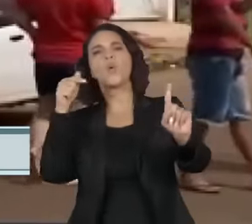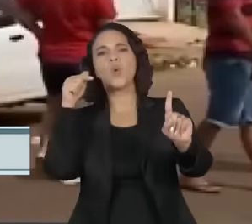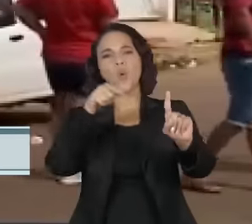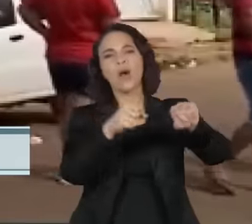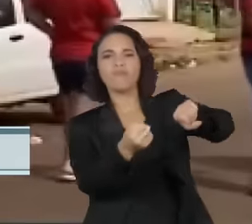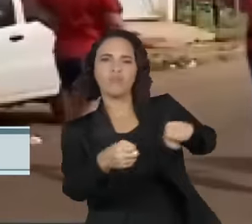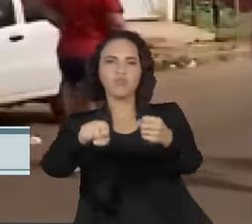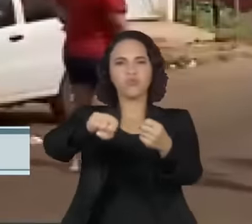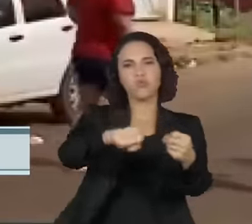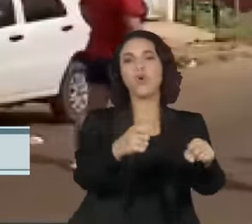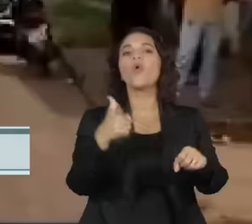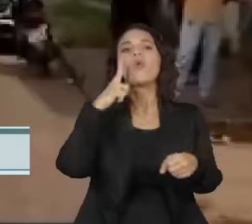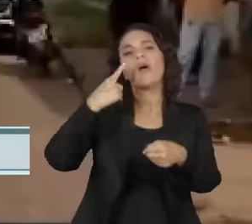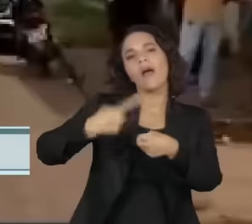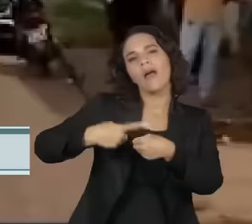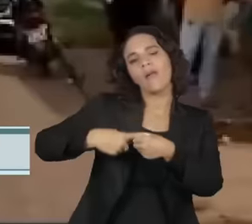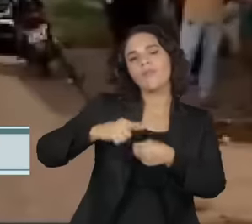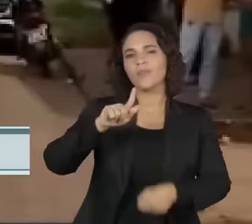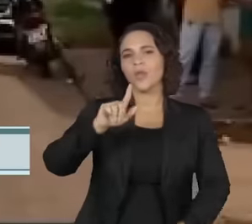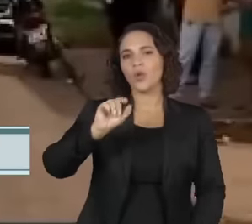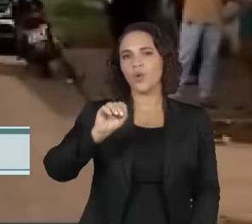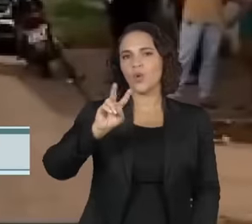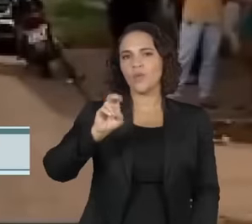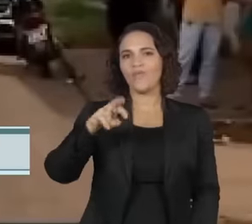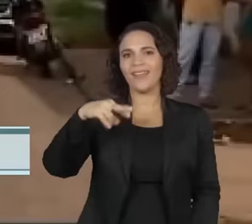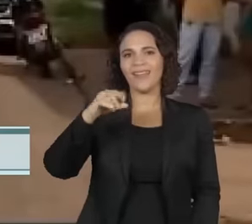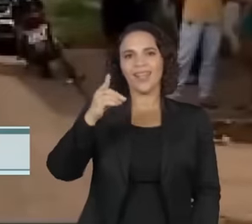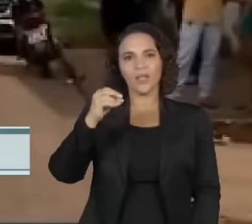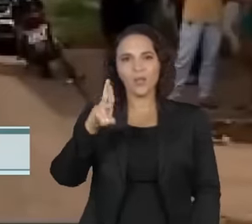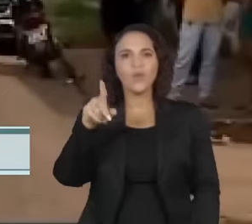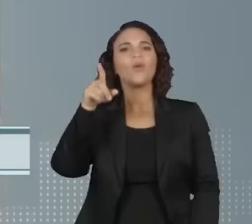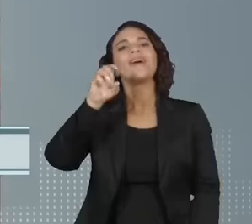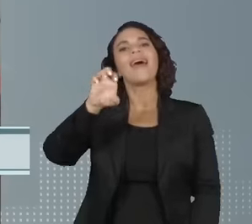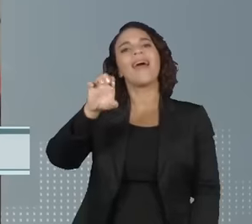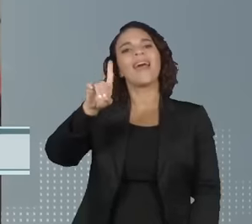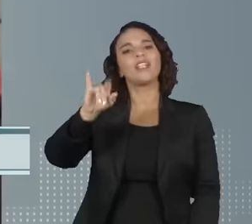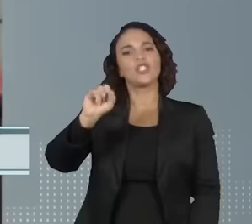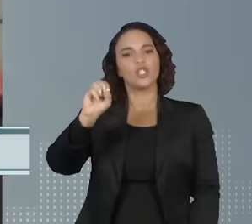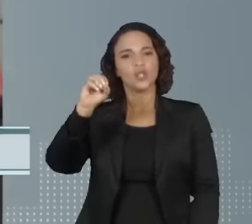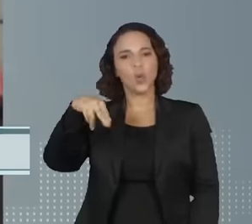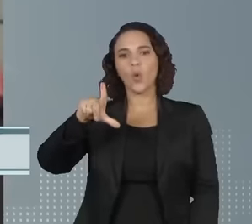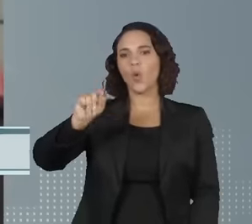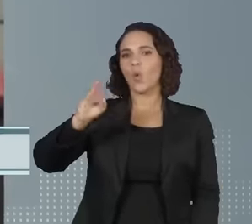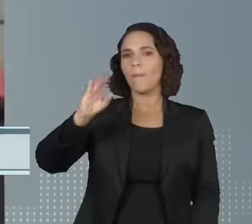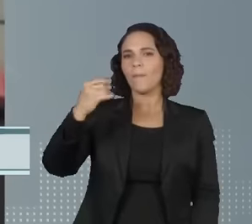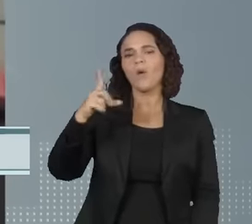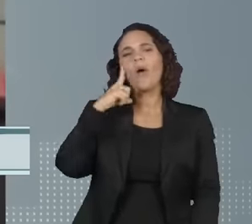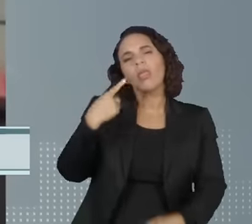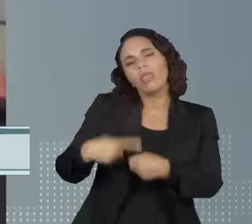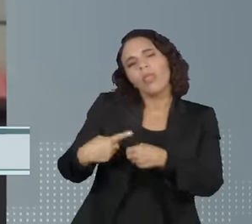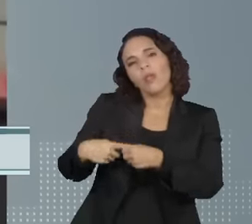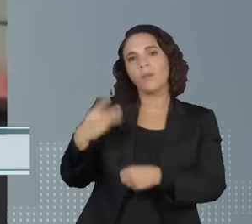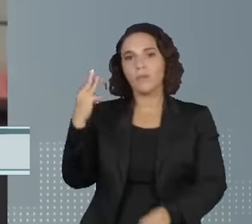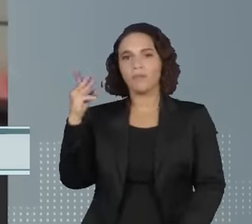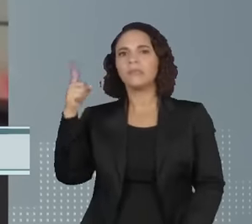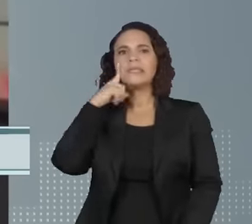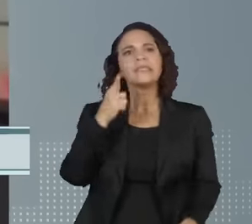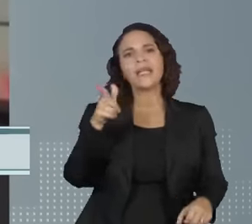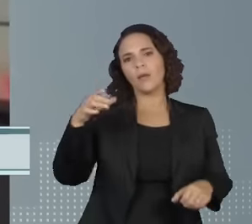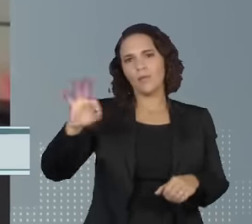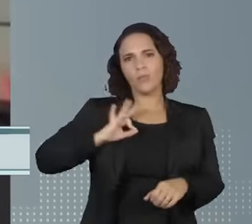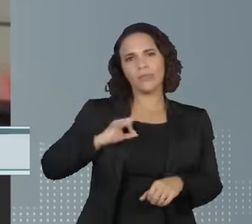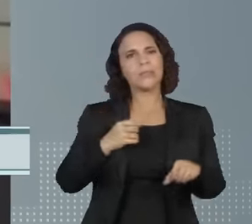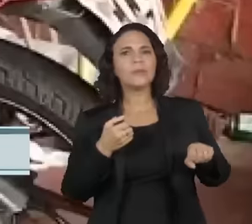cidade de Governador Edson Lobão no interior do Maranhão o jovem de 20 anos foi morto An uma perseguição